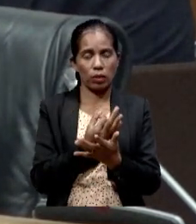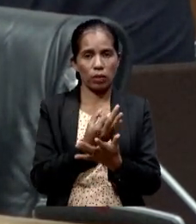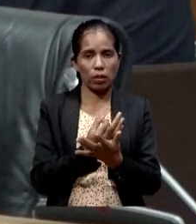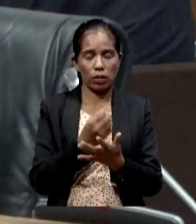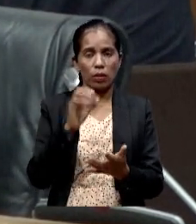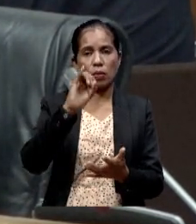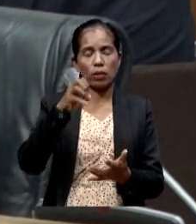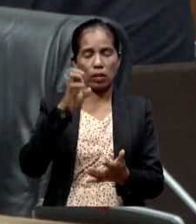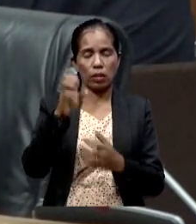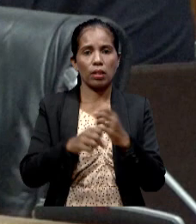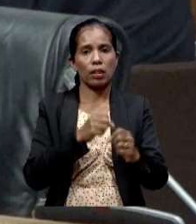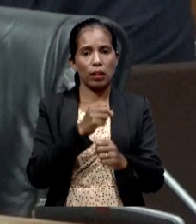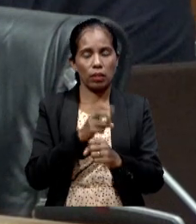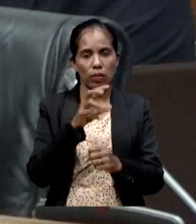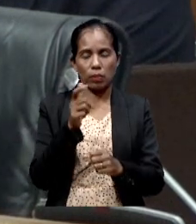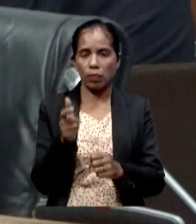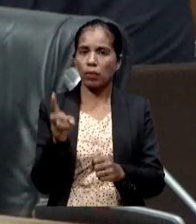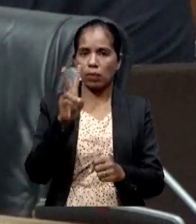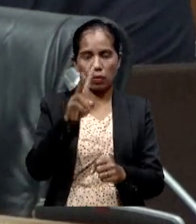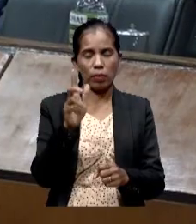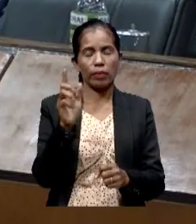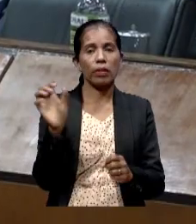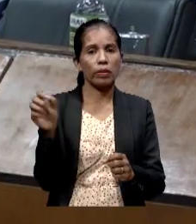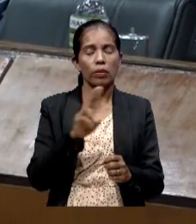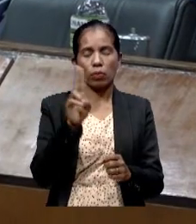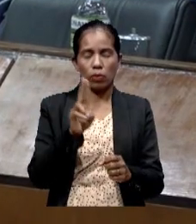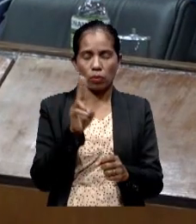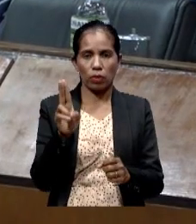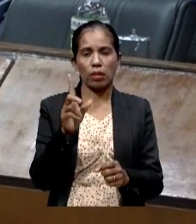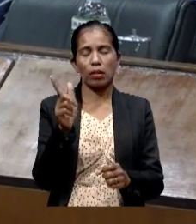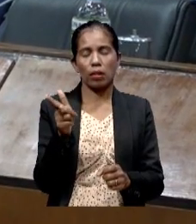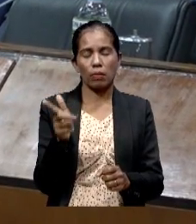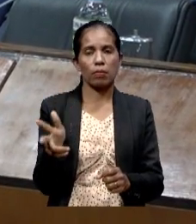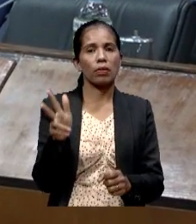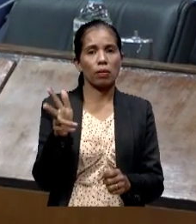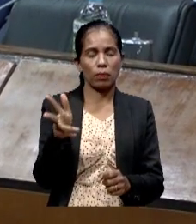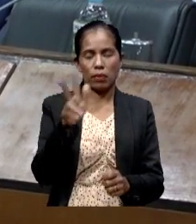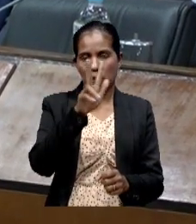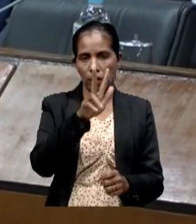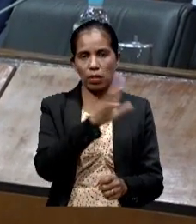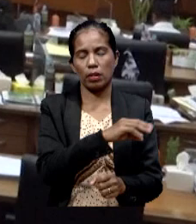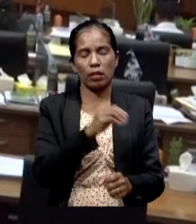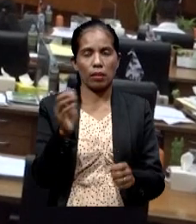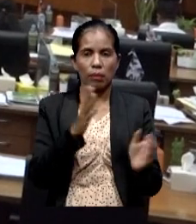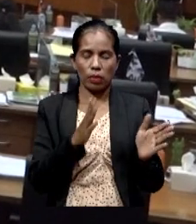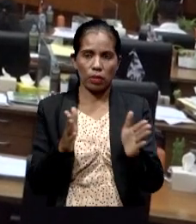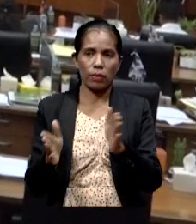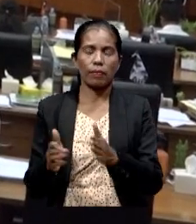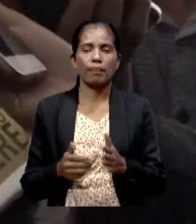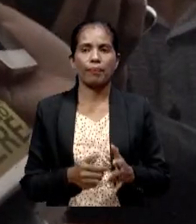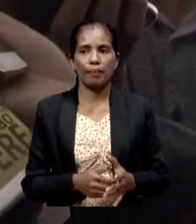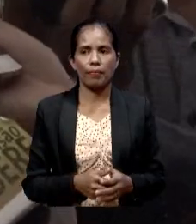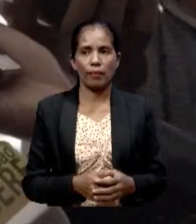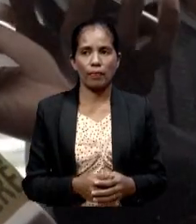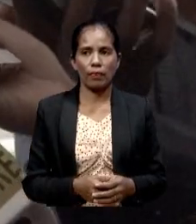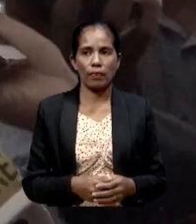a 15% tolo nulo resto em tolo, também projeto balão se ia processo aprovisionamento. Se está a sair do